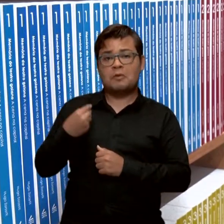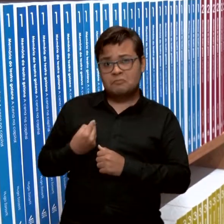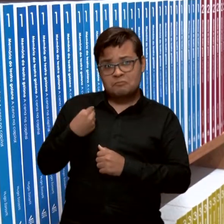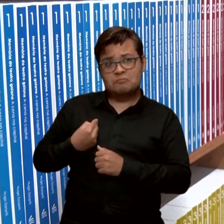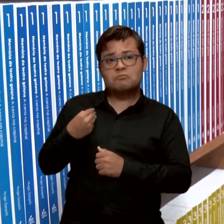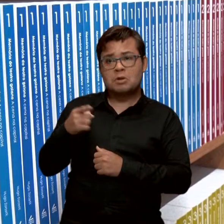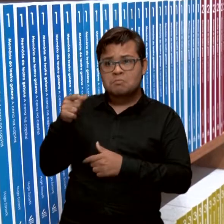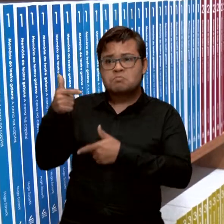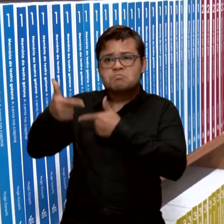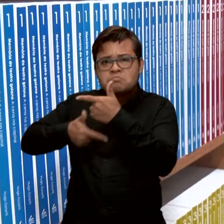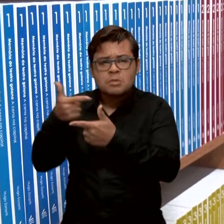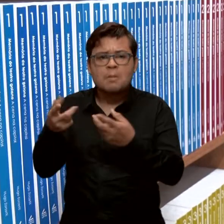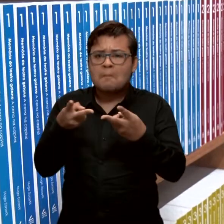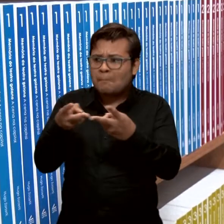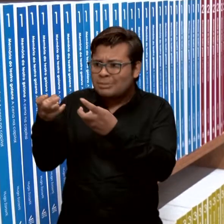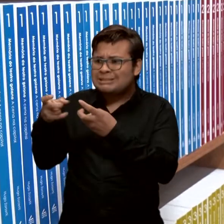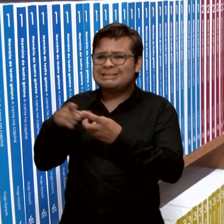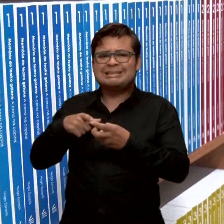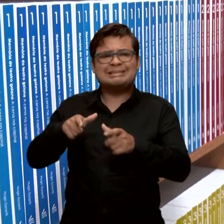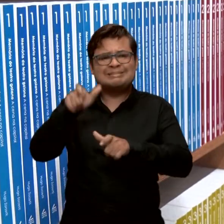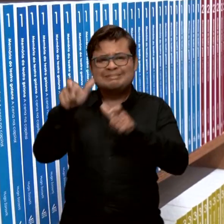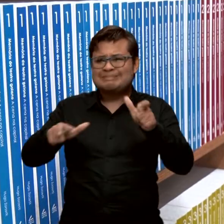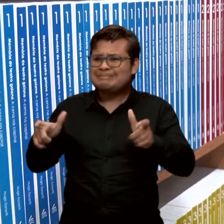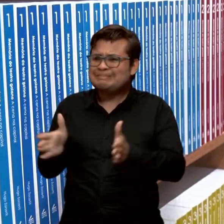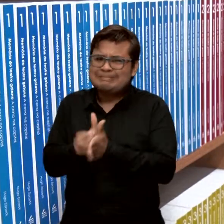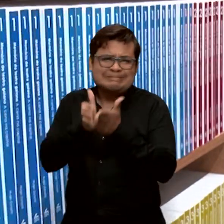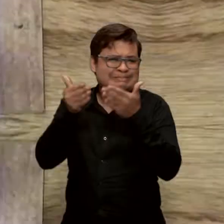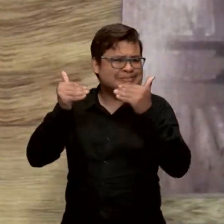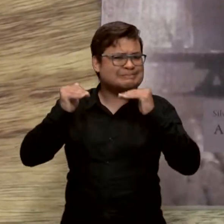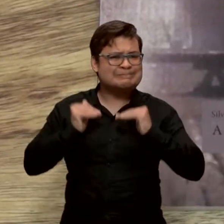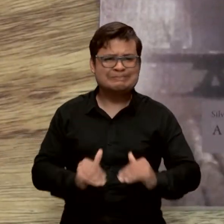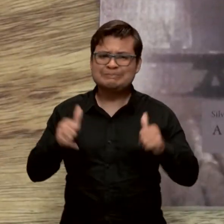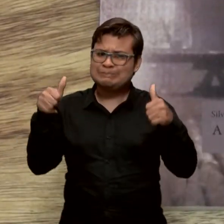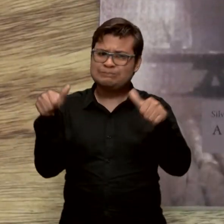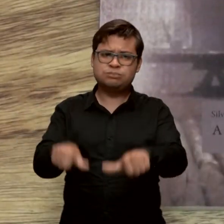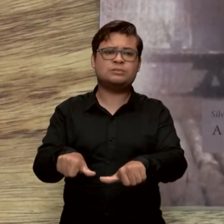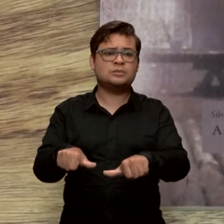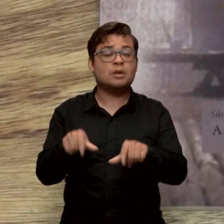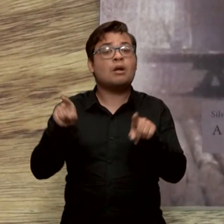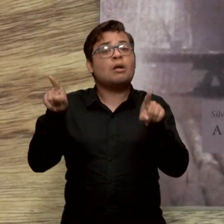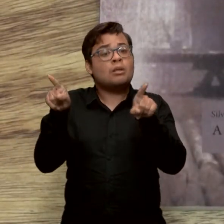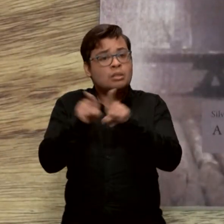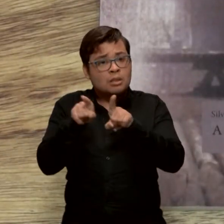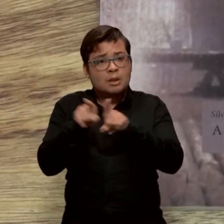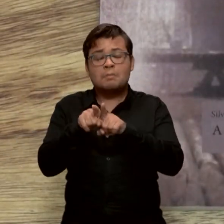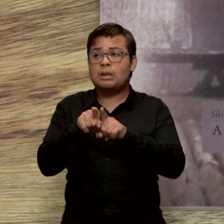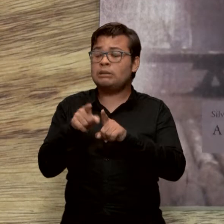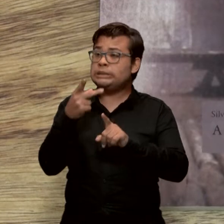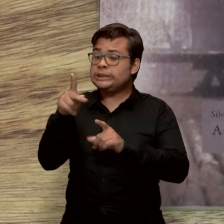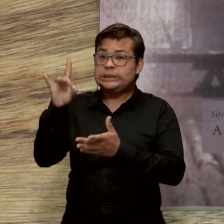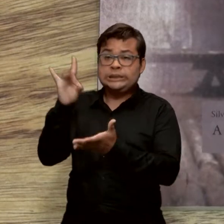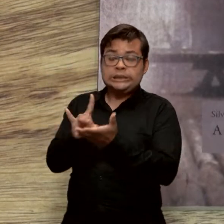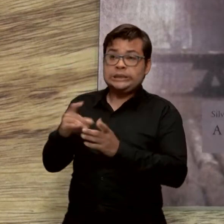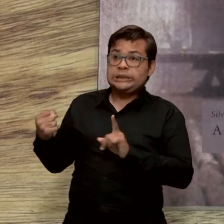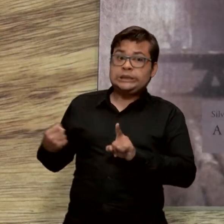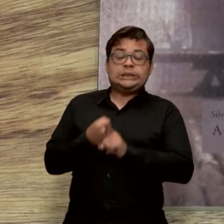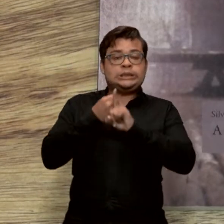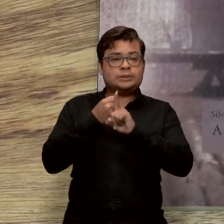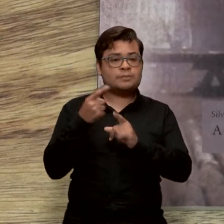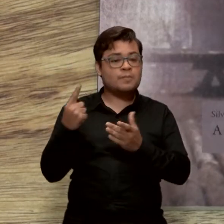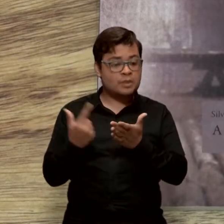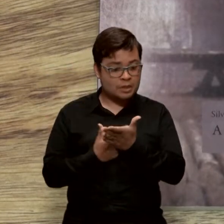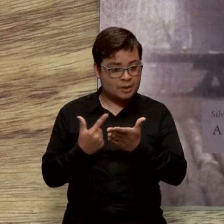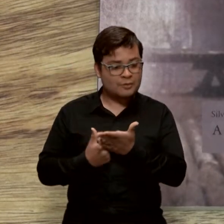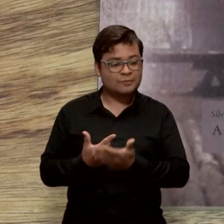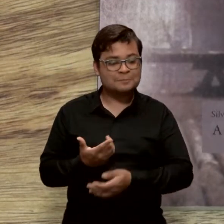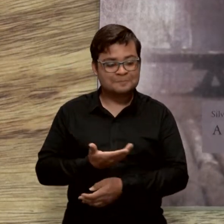com a miséria de grande parte do povo local, além de ter sido impactada pela realidade. A Arca é um